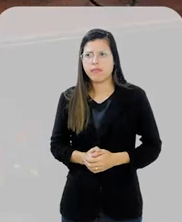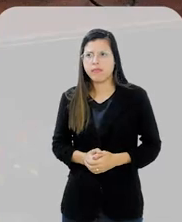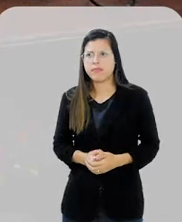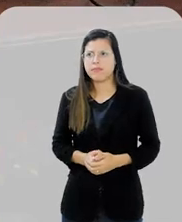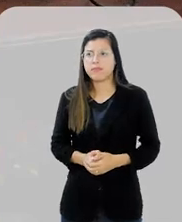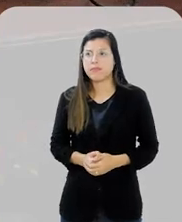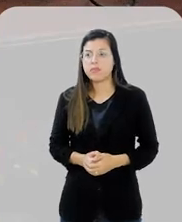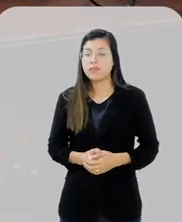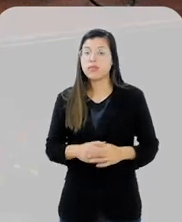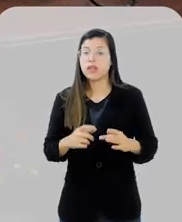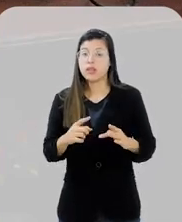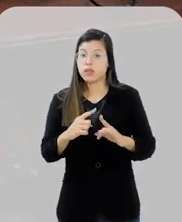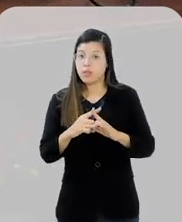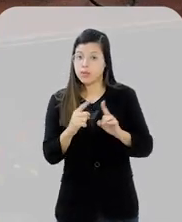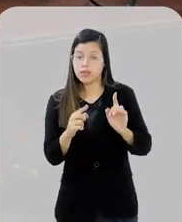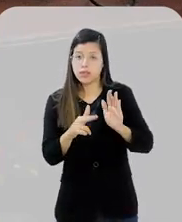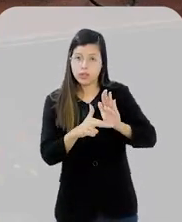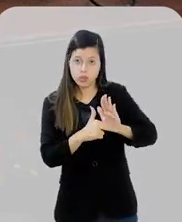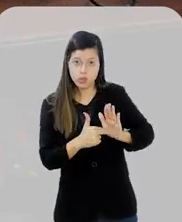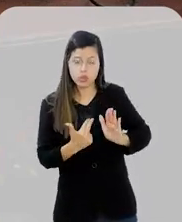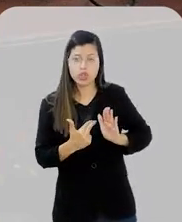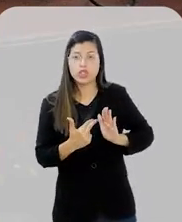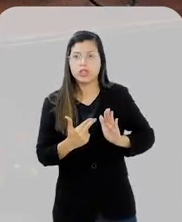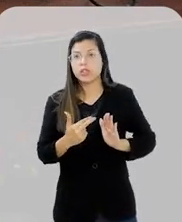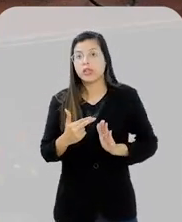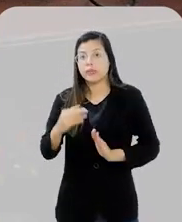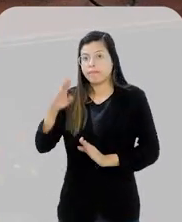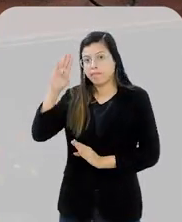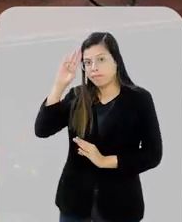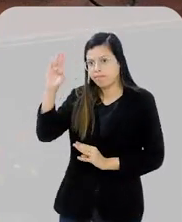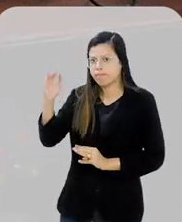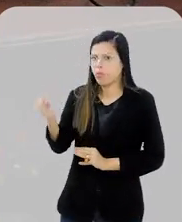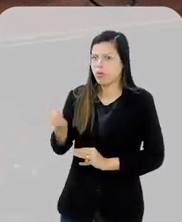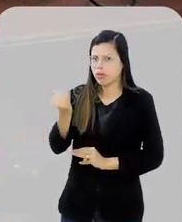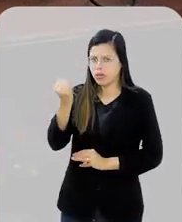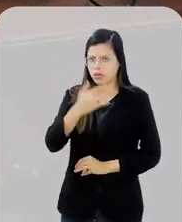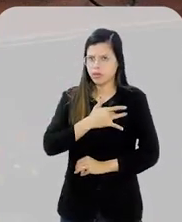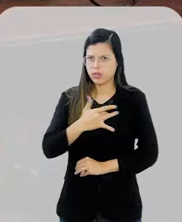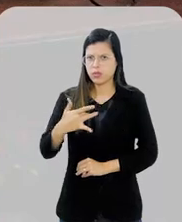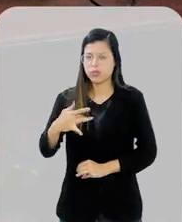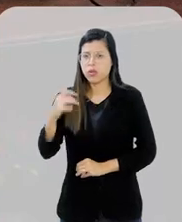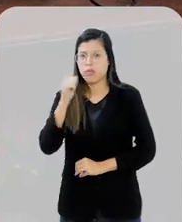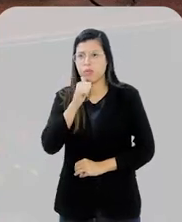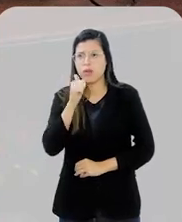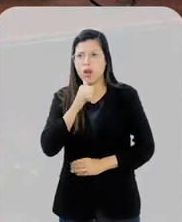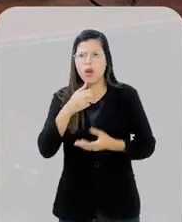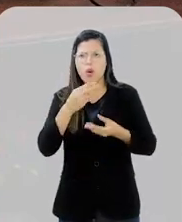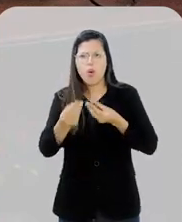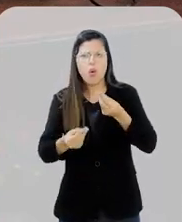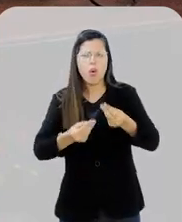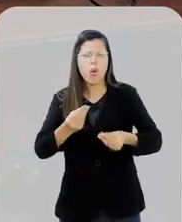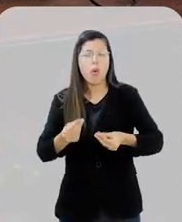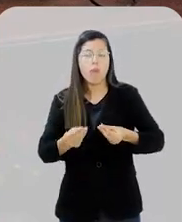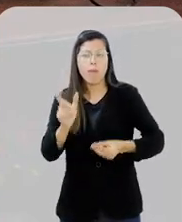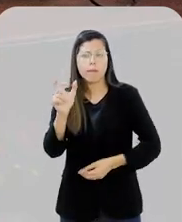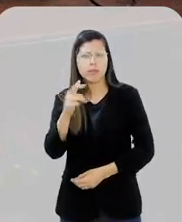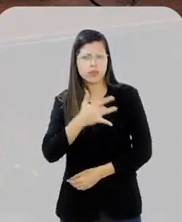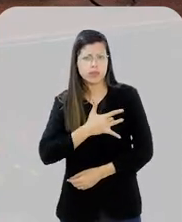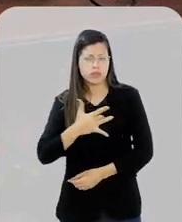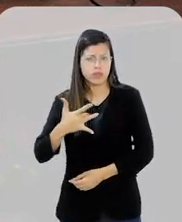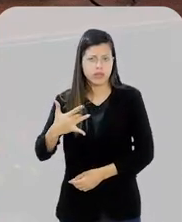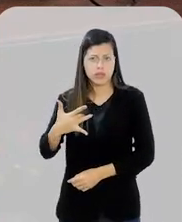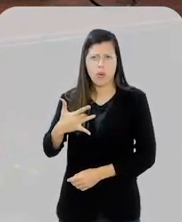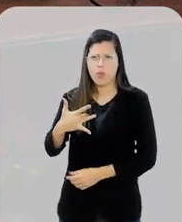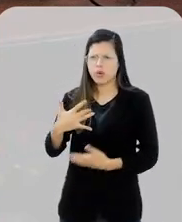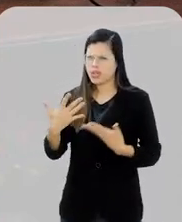apesar da cirurgia muitas vezes ela ser essencial aí para a saúde da mulher, né? Como é que fica essa questão da aceitação dos planos de saúde